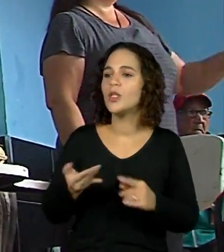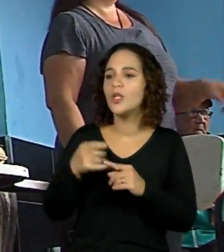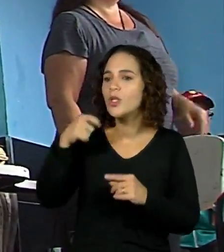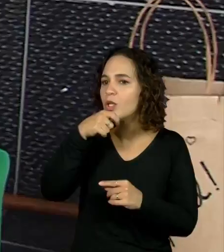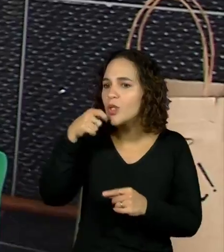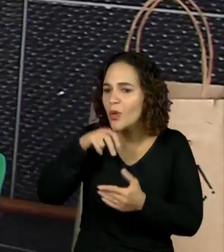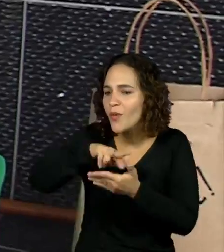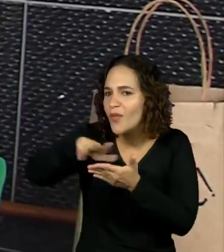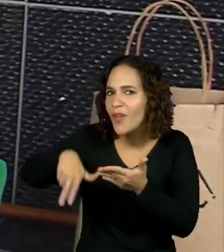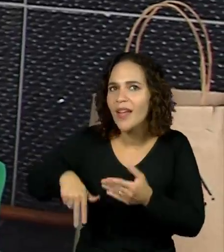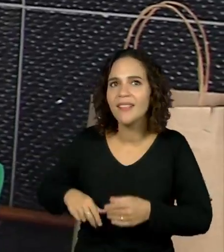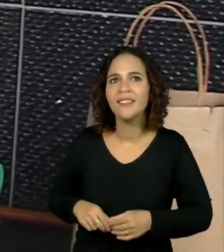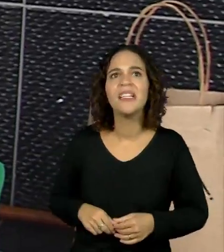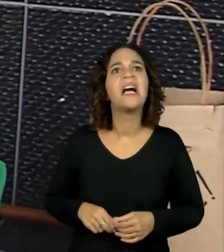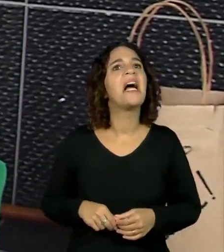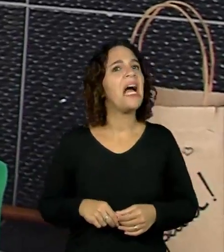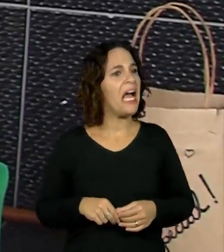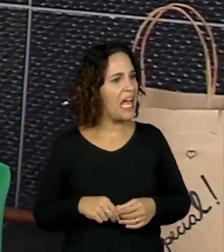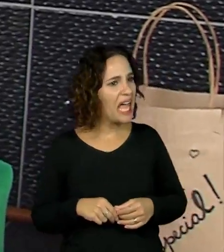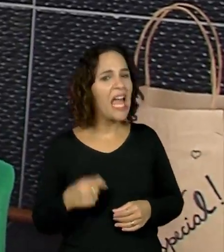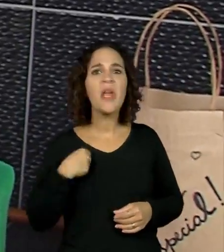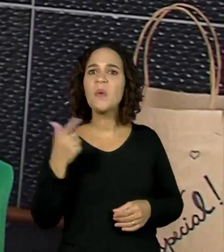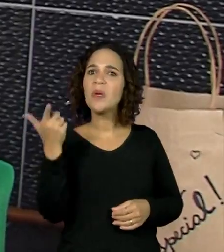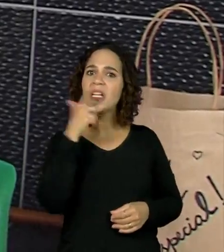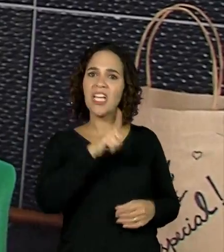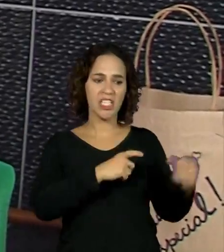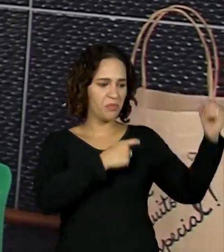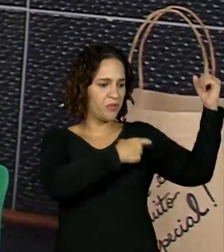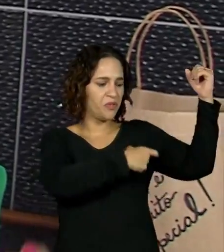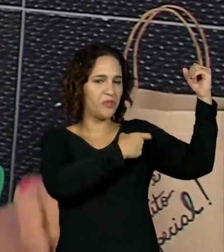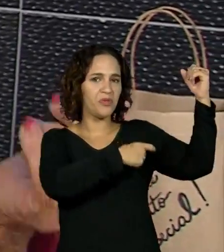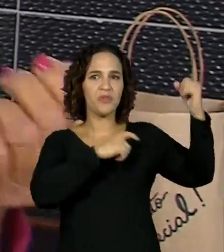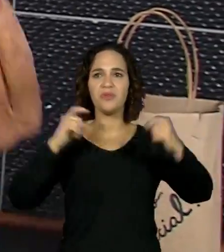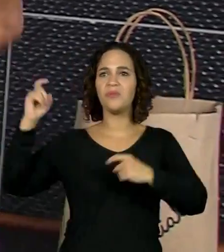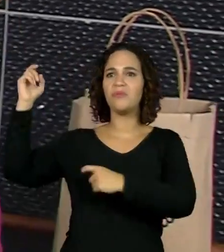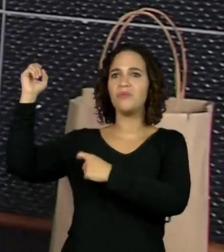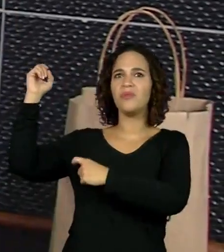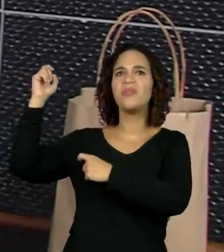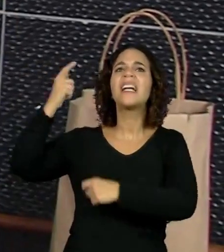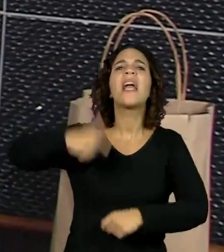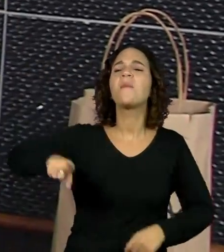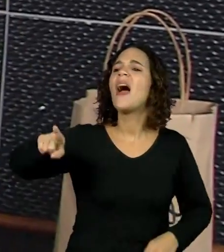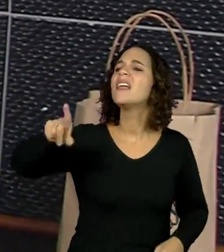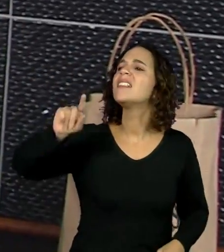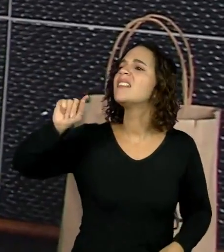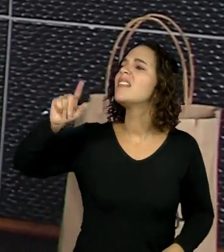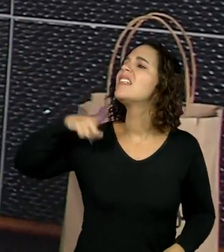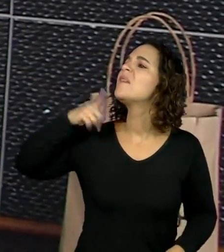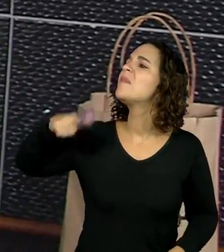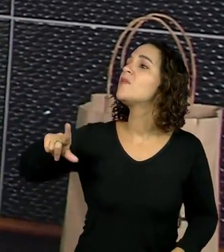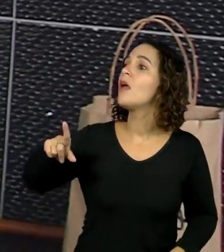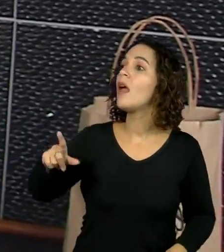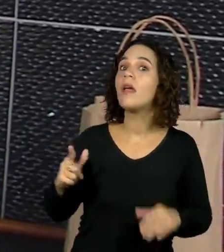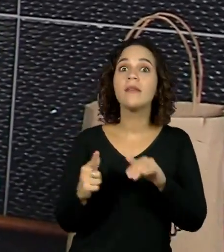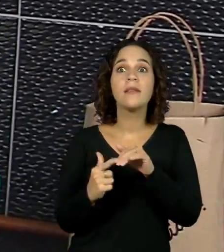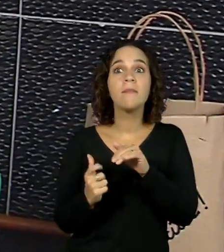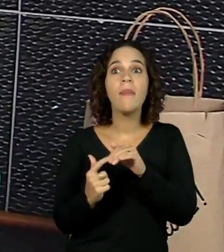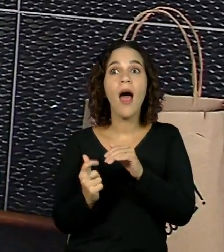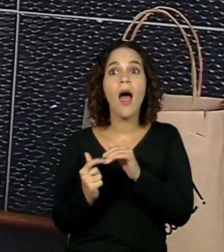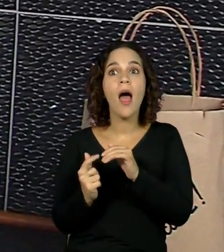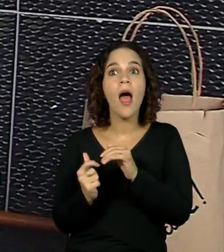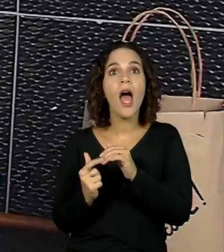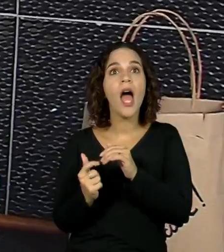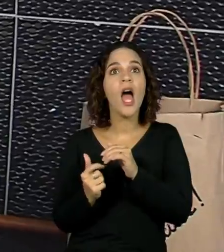coisa. Ganhei os adorantes. Quem mais, menina, que tá aí, né? A menina levou pra lá. Esmalte de